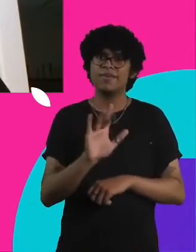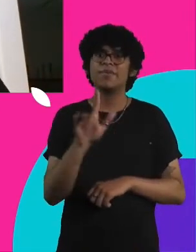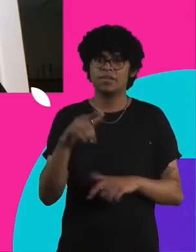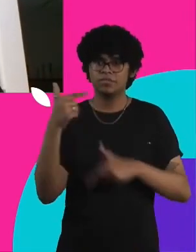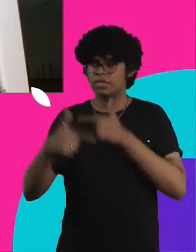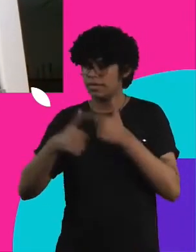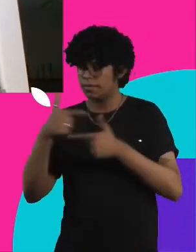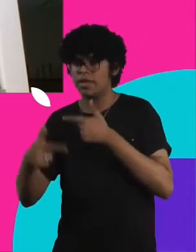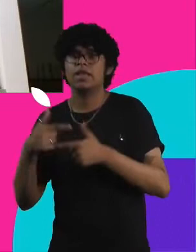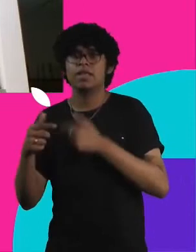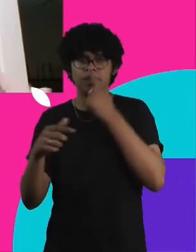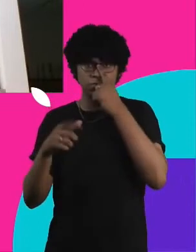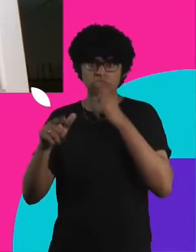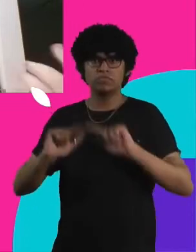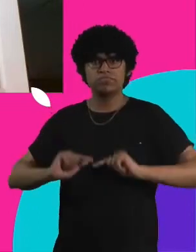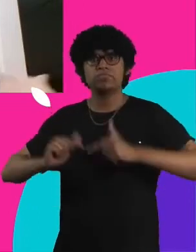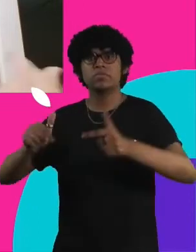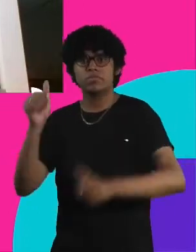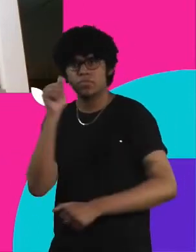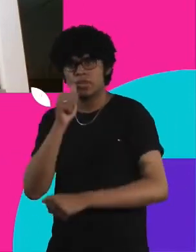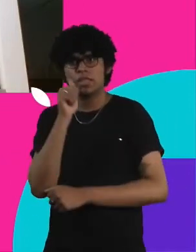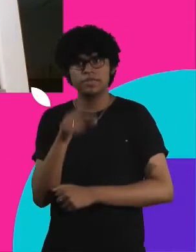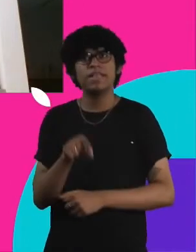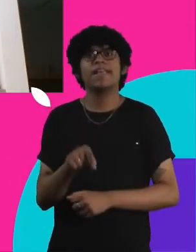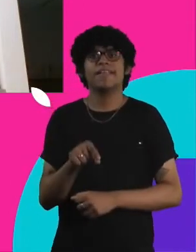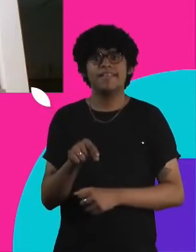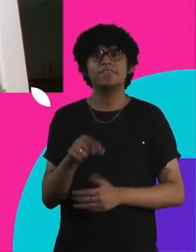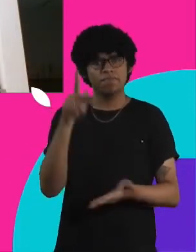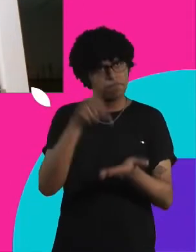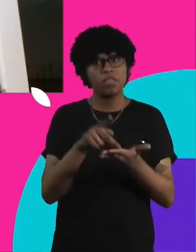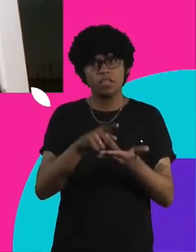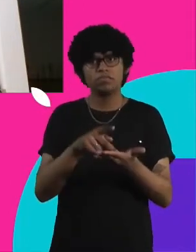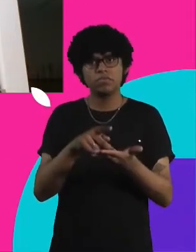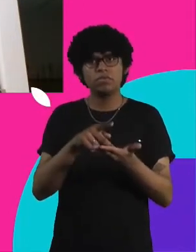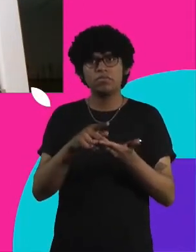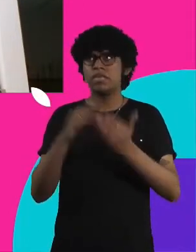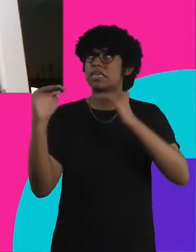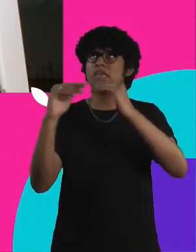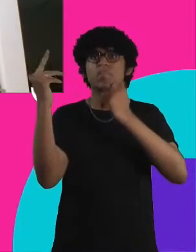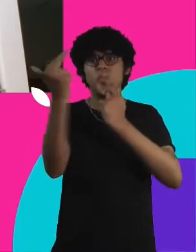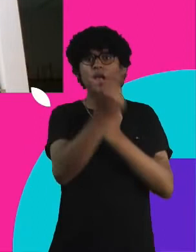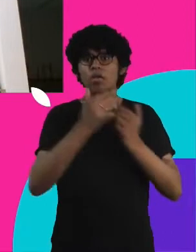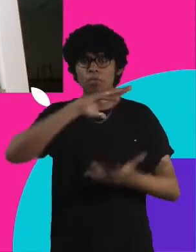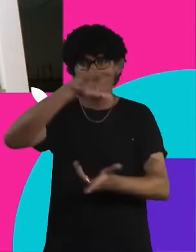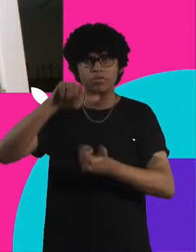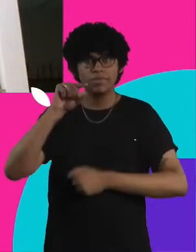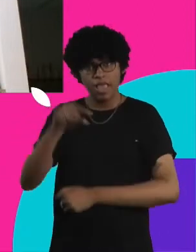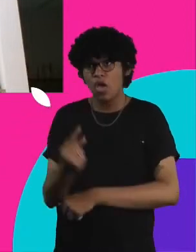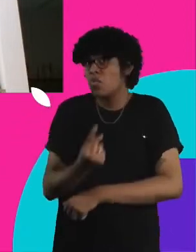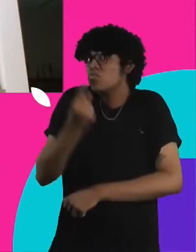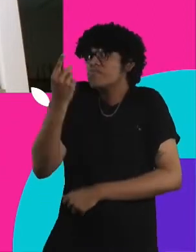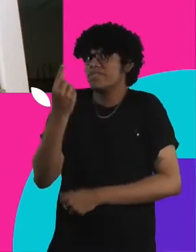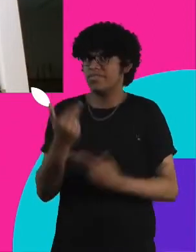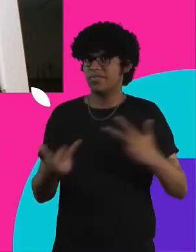em relação à causa das mulheres, e essa, infelizmente, é uma realidade do mundo. Então, esse foi um fator que afetou mais fortemente